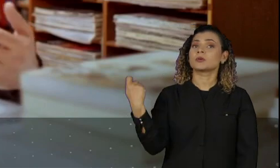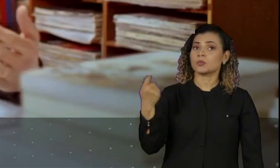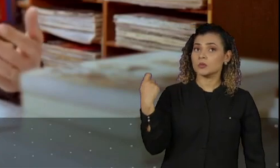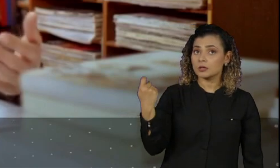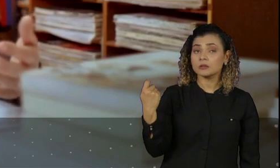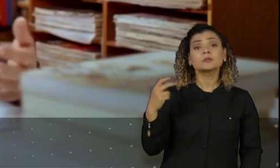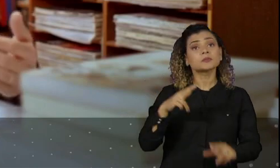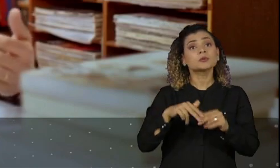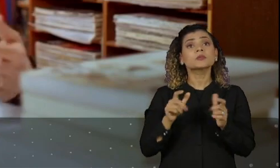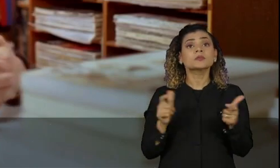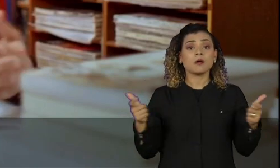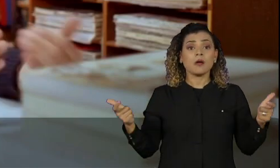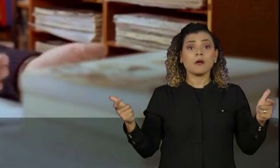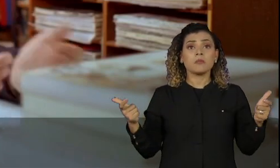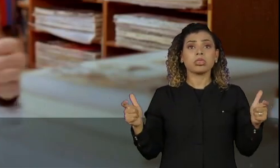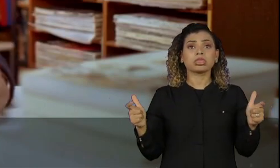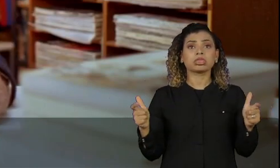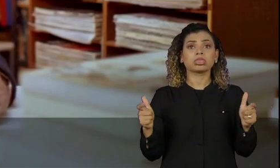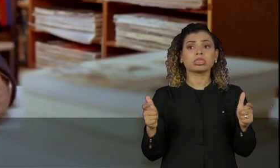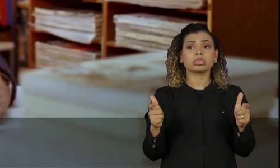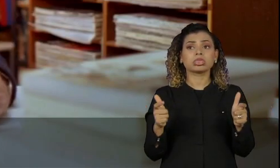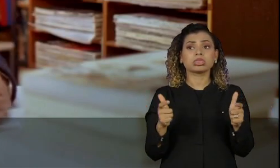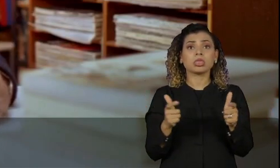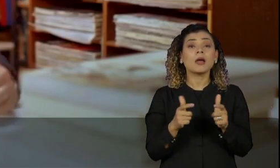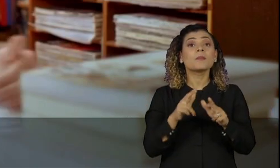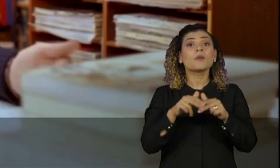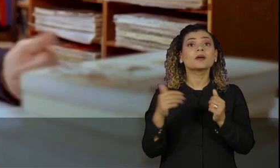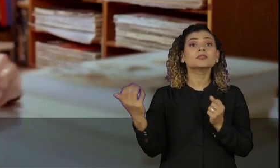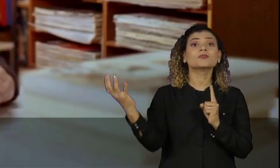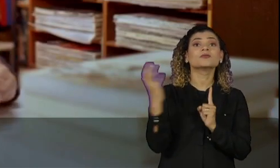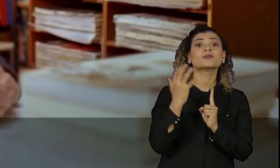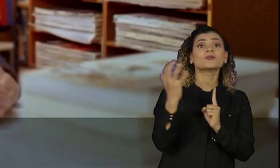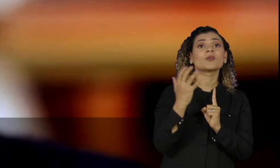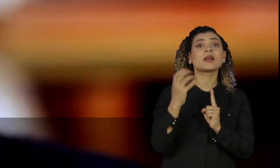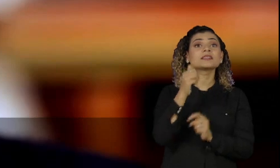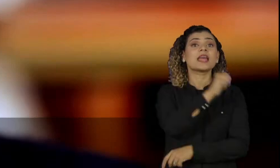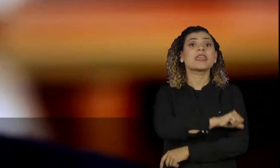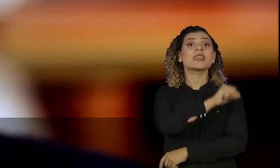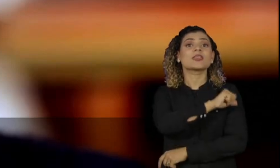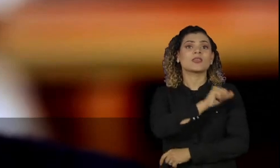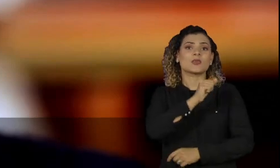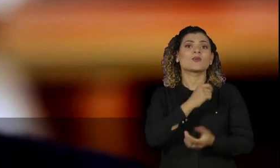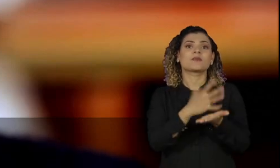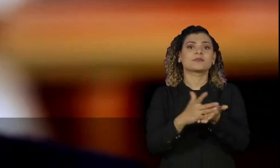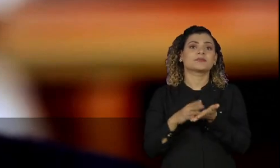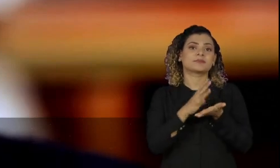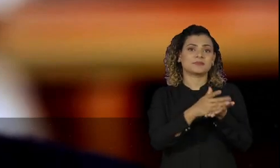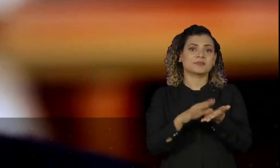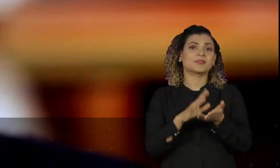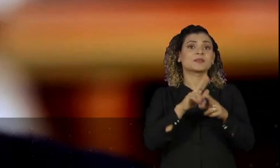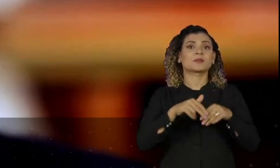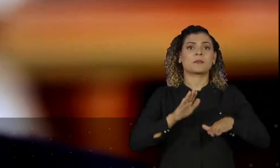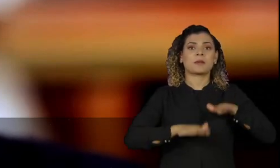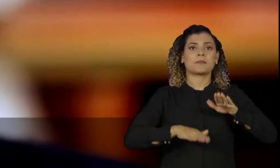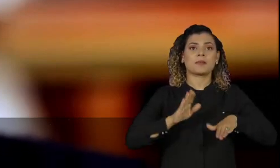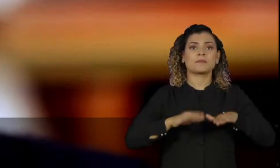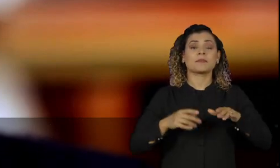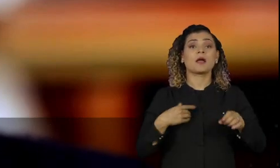foi desaparecendo por conta da influência do carnaval carioca nas escolas de samba, que substituíram o sopapo pelo